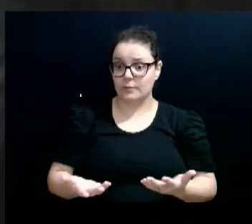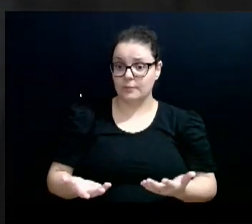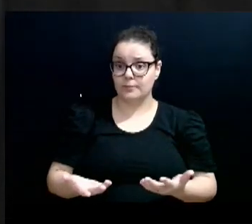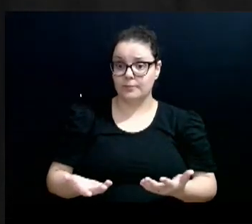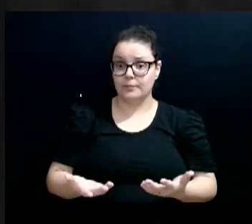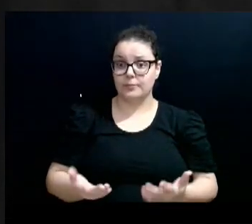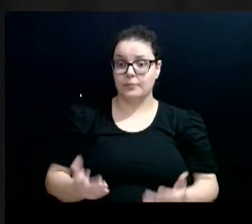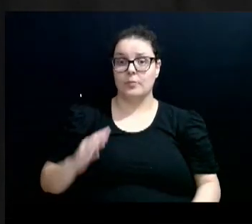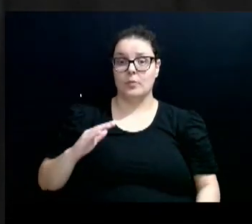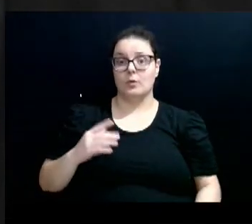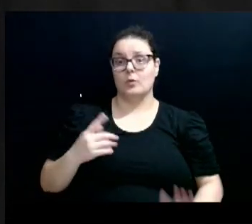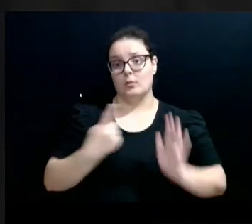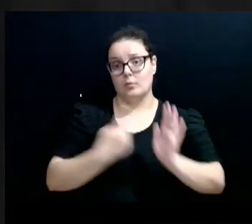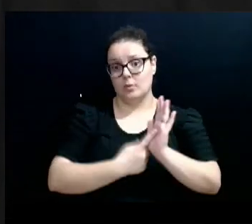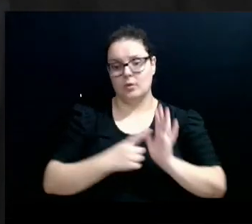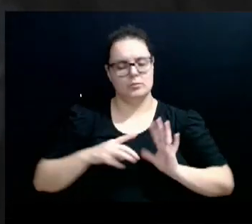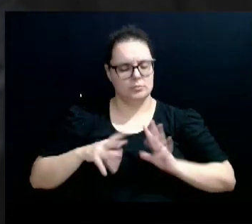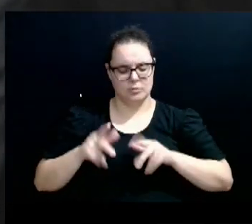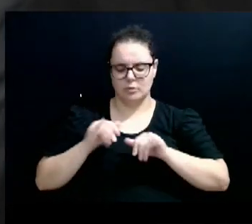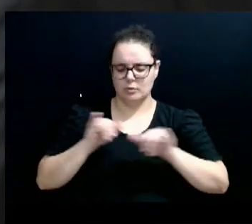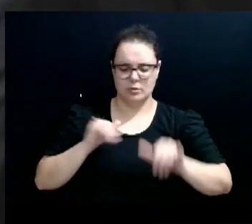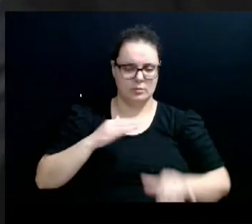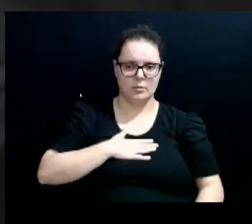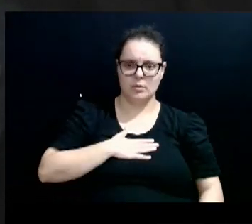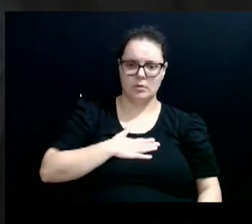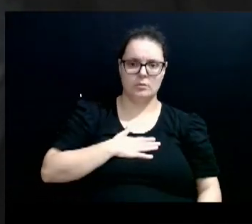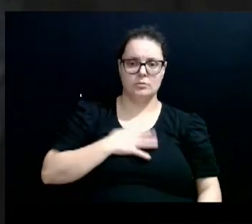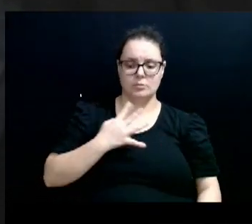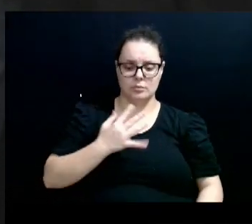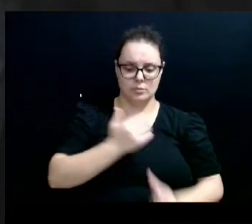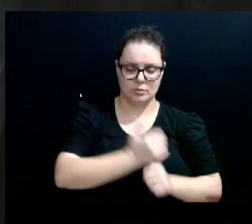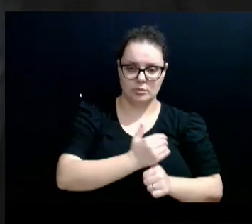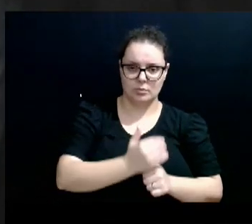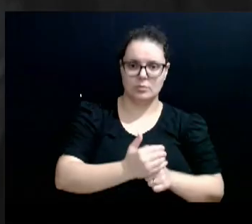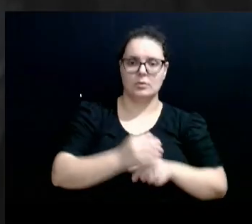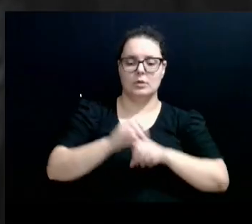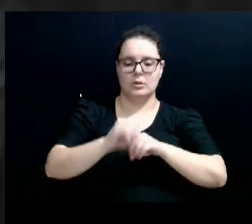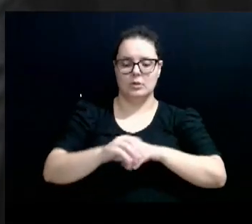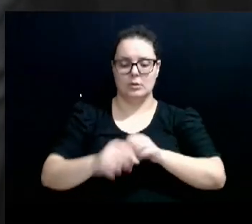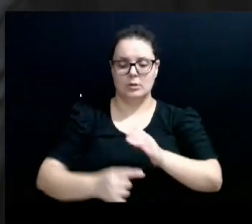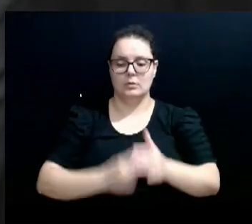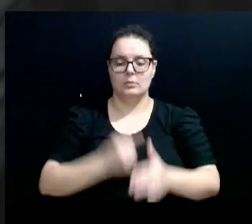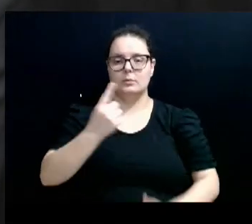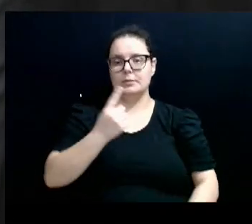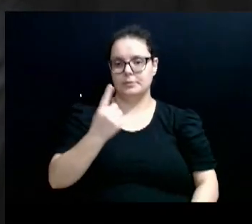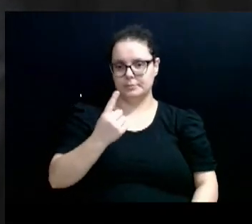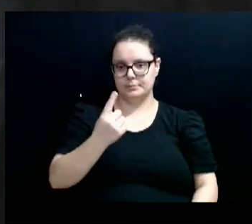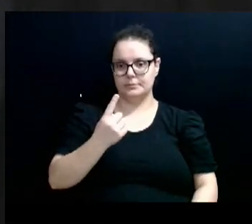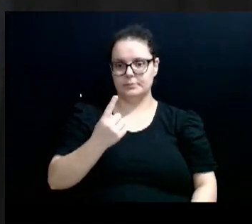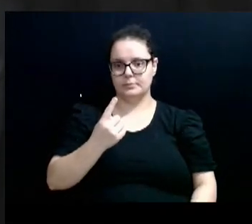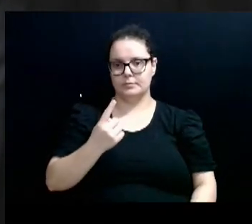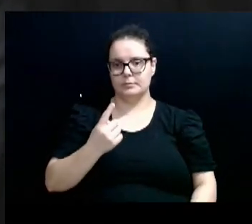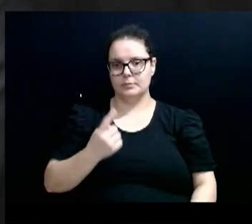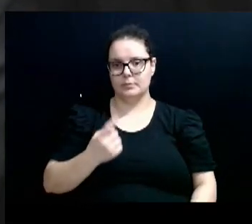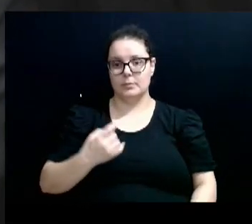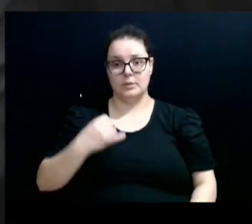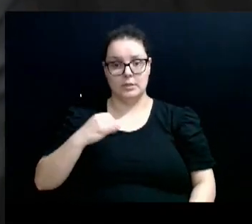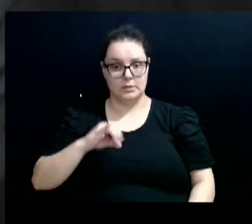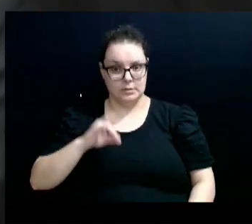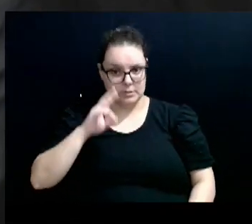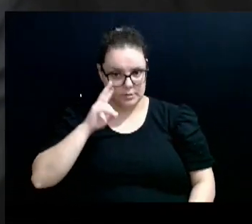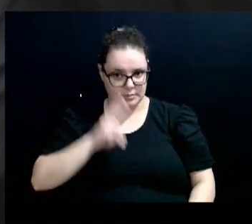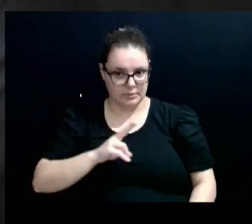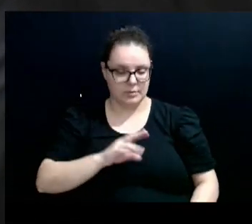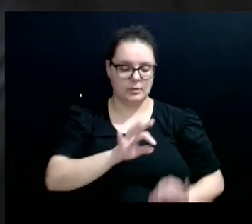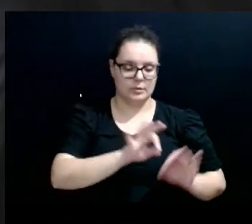de toda a campanha minha, dos 4 mandatos, foi educação em primeiro lugar. Por isso, se você pegar os projetos meus na